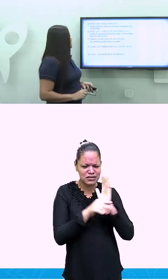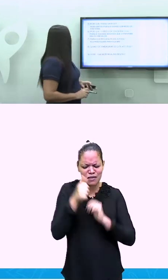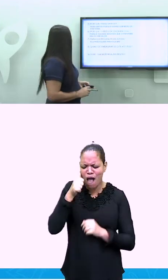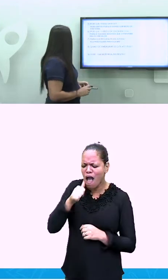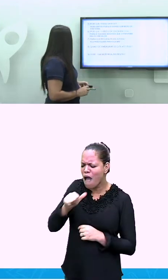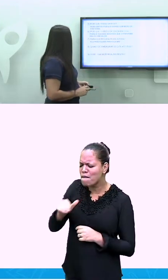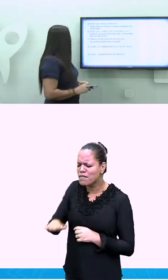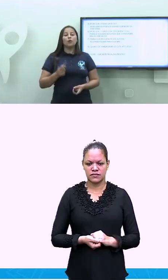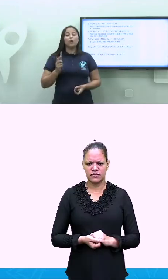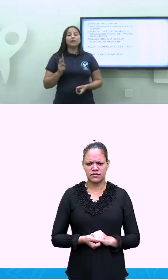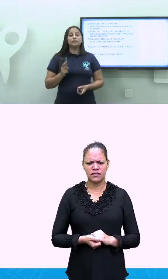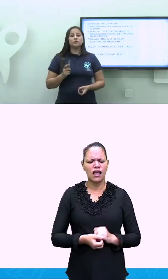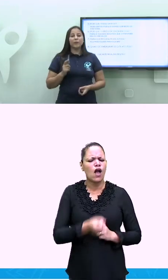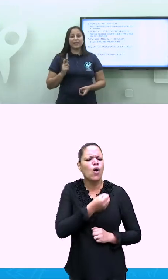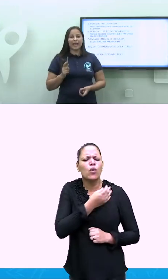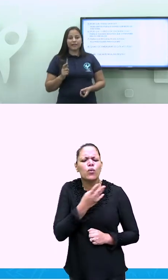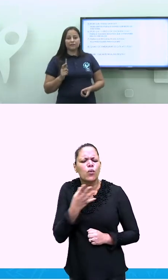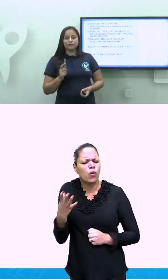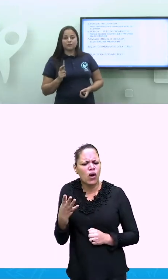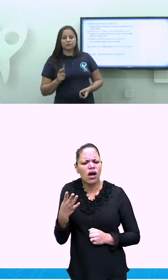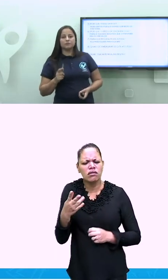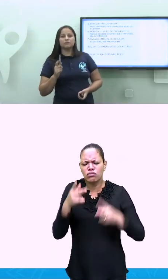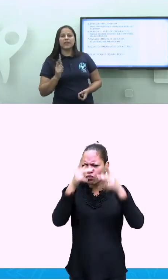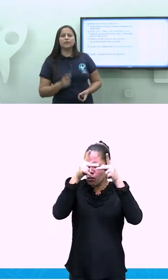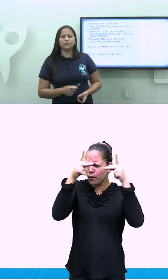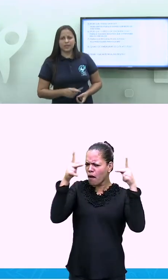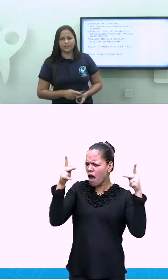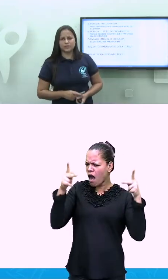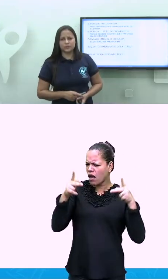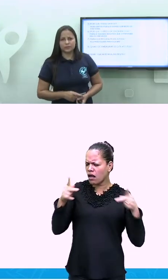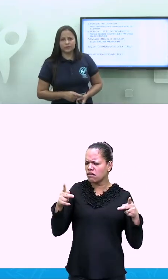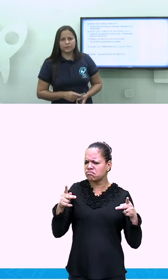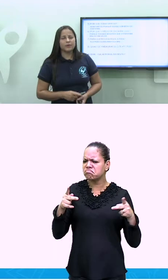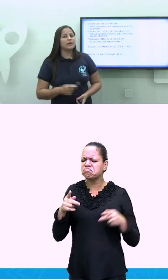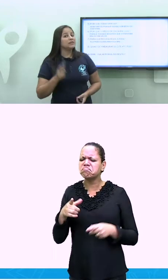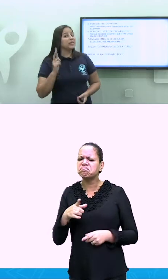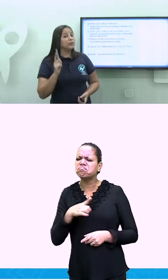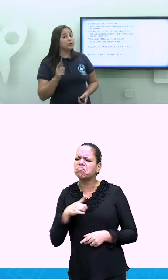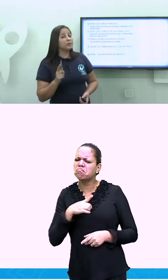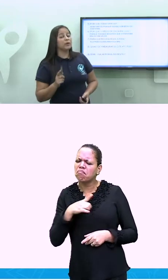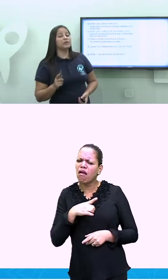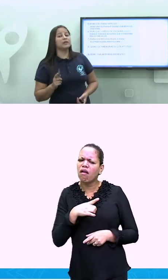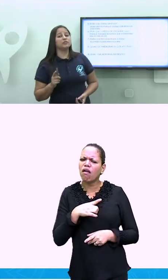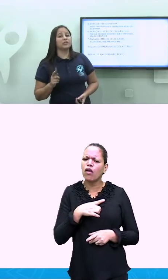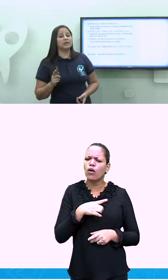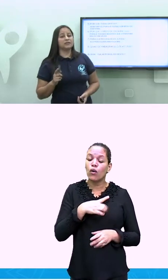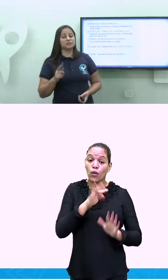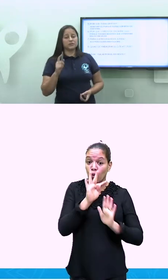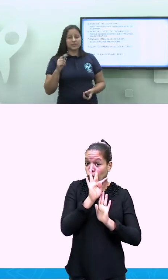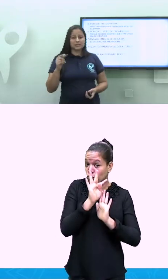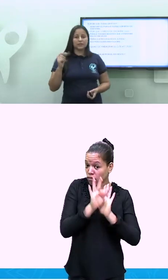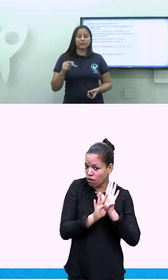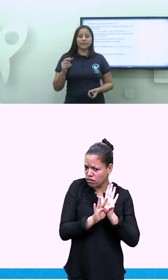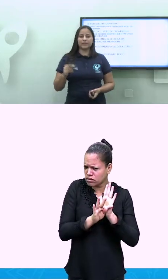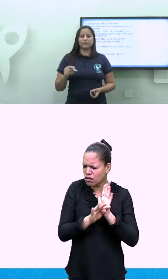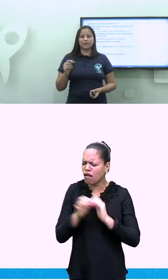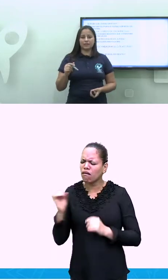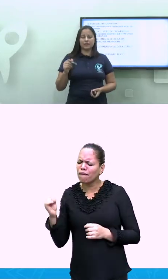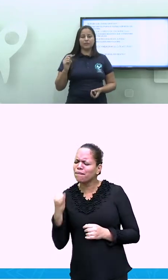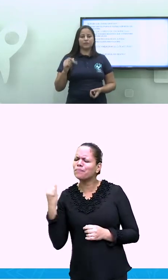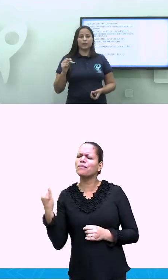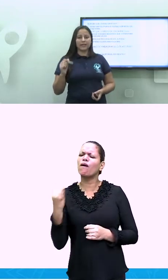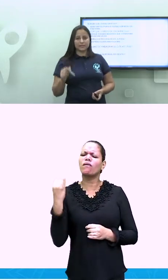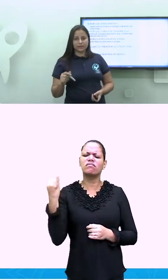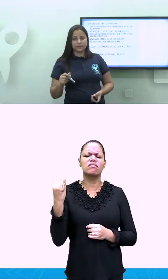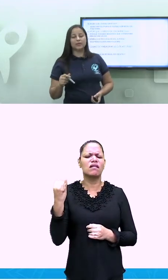mãe. Quantos parágrafos tem no texto? Isso é muito importante, crianças. Vocês estão aprendendo aqui